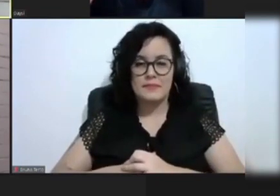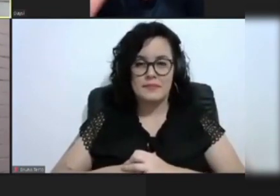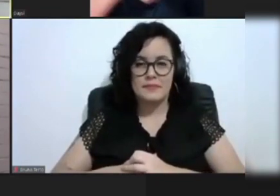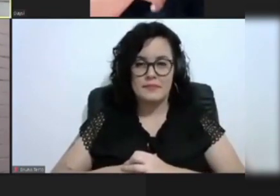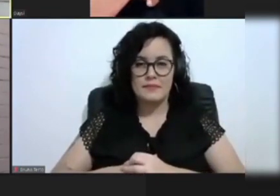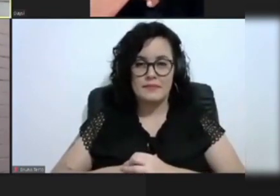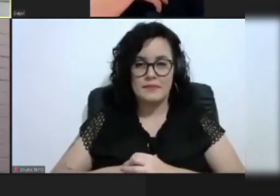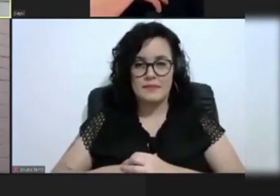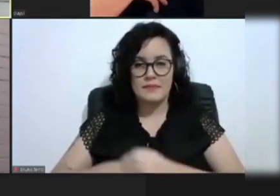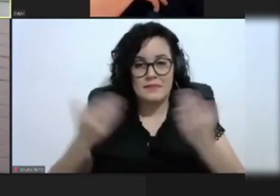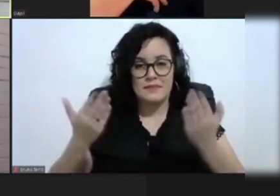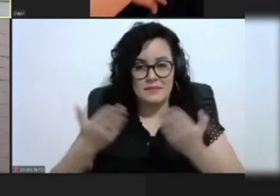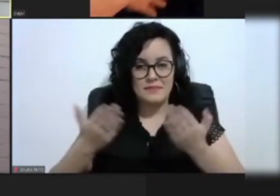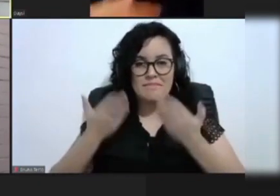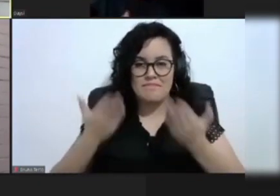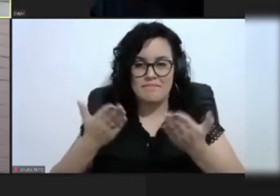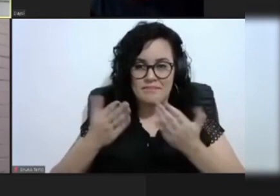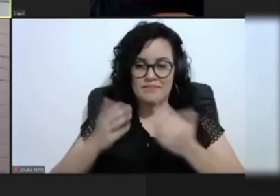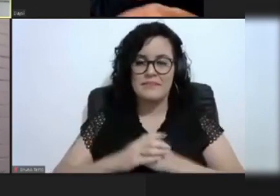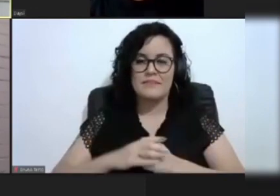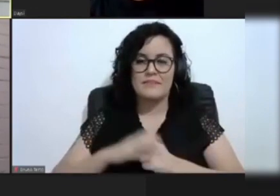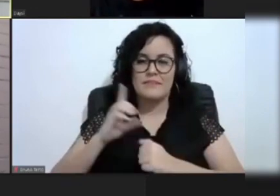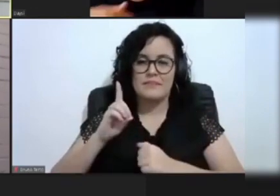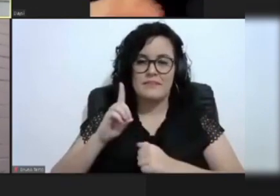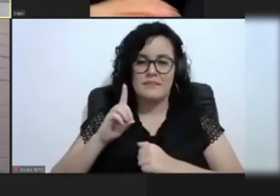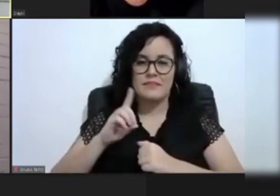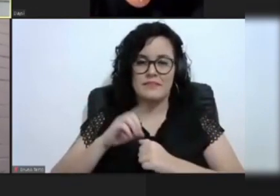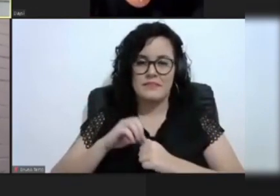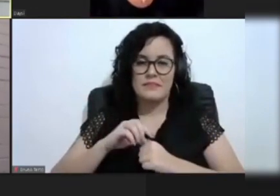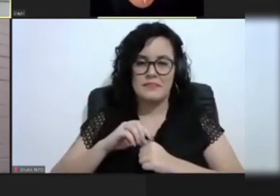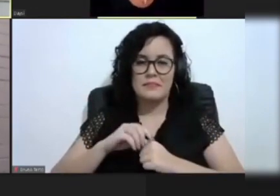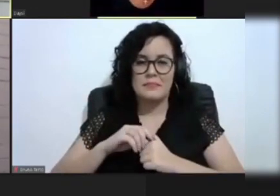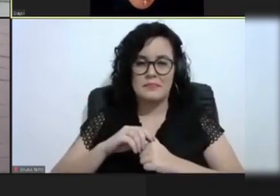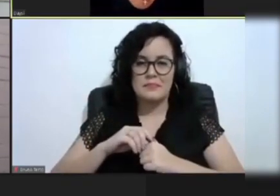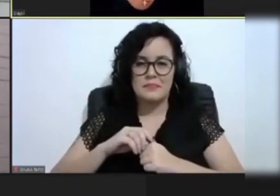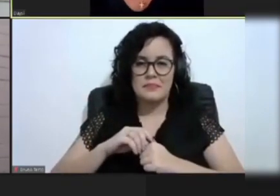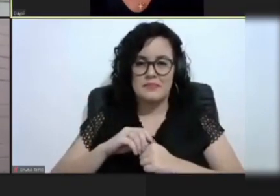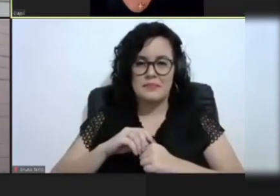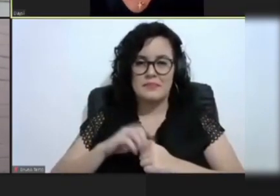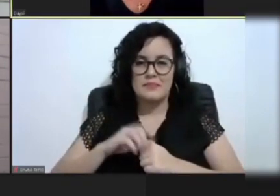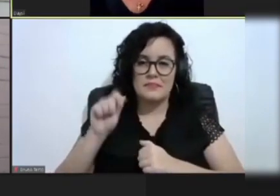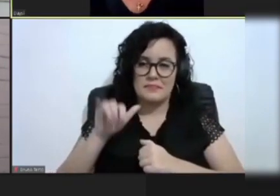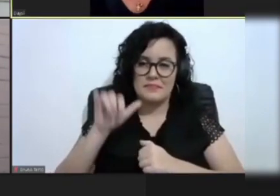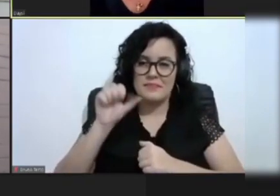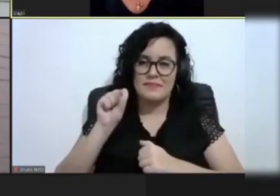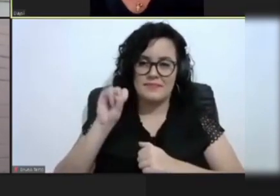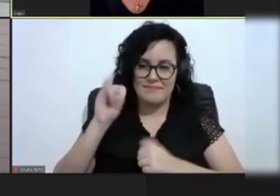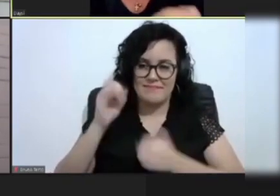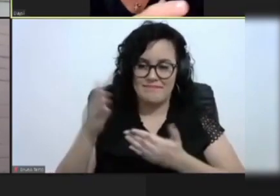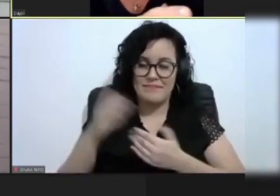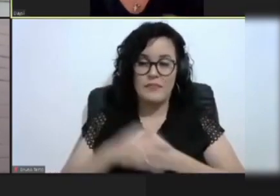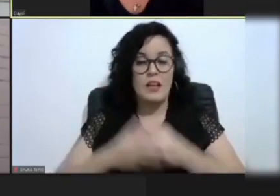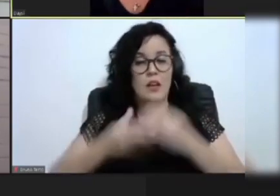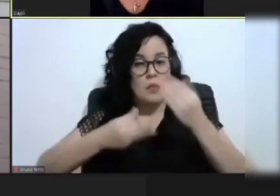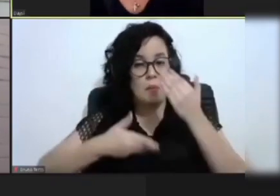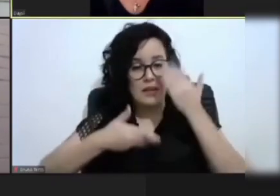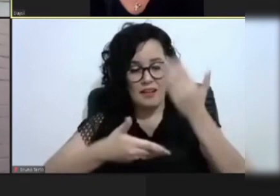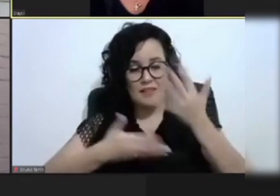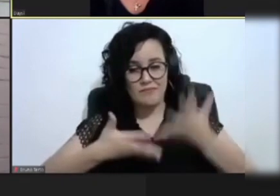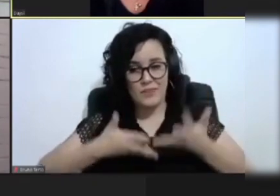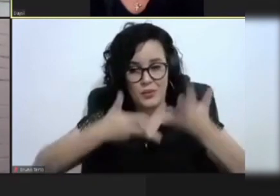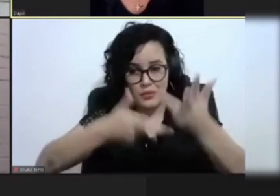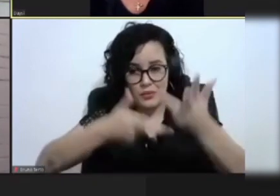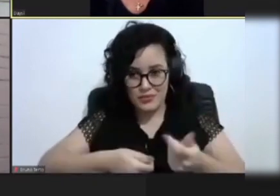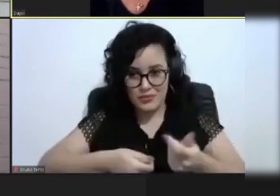queria ouvir o que você tem para finalizar o nosso encontro. Agradeço muito o convite, a presença de